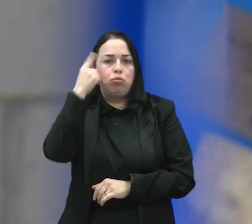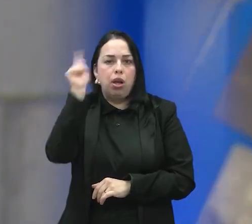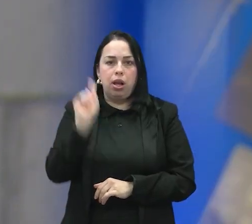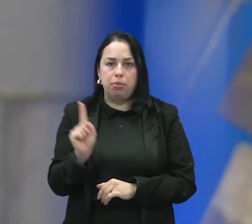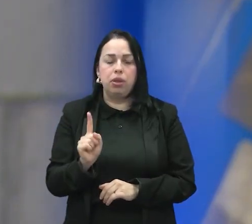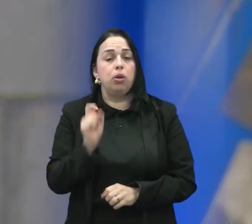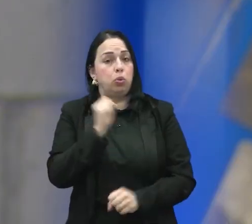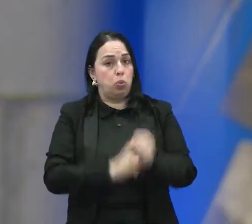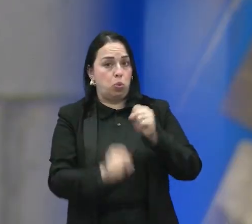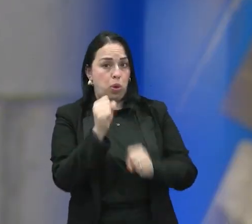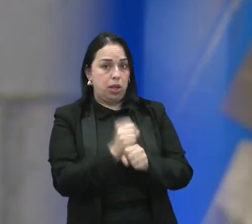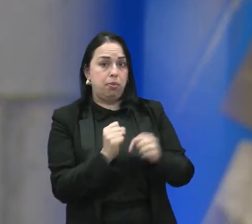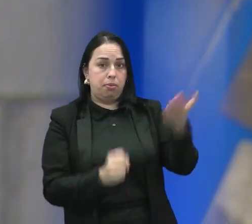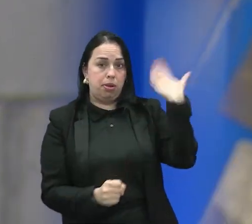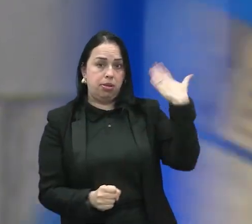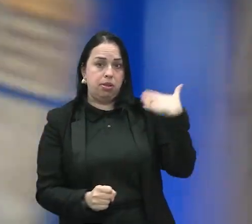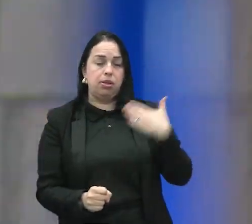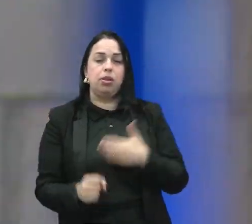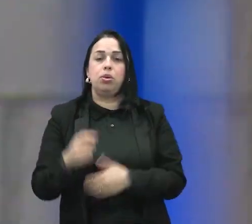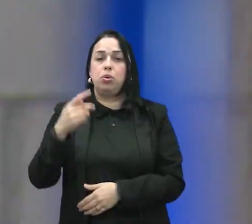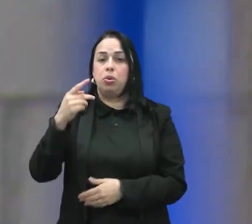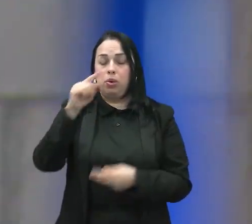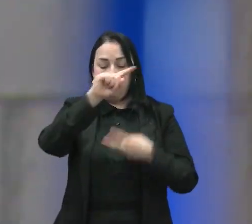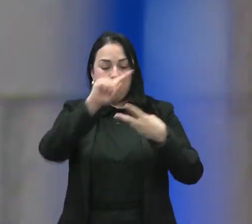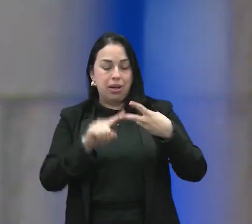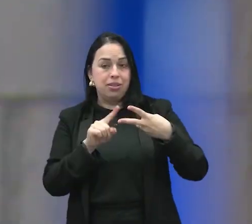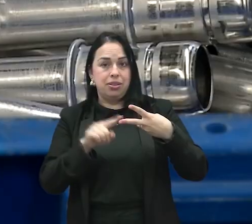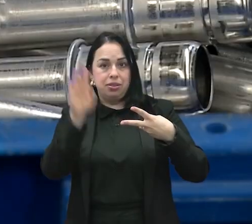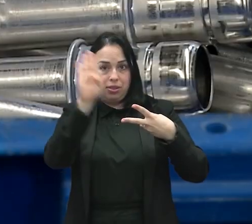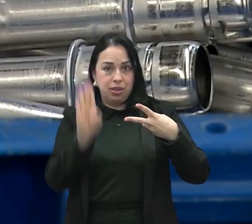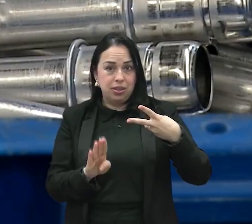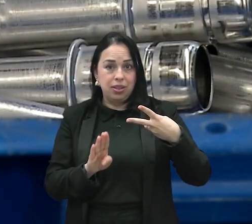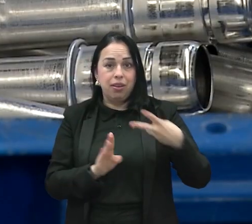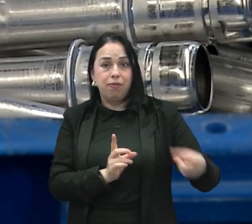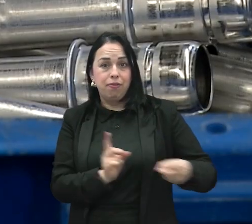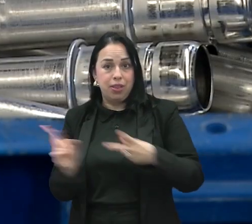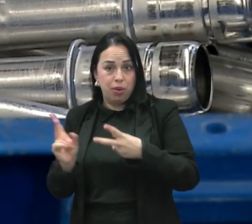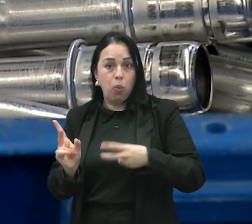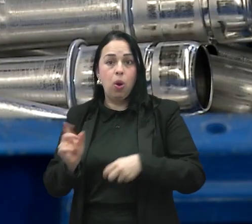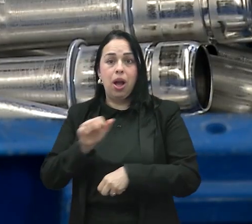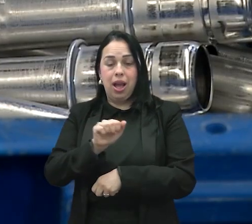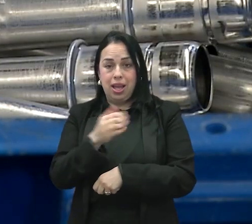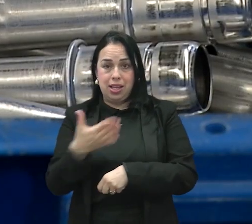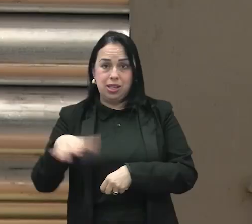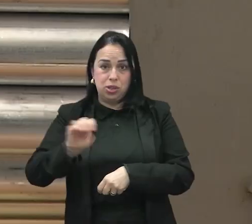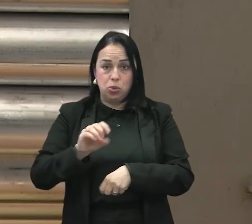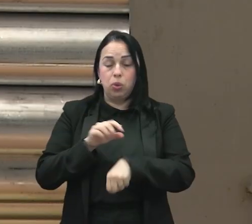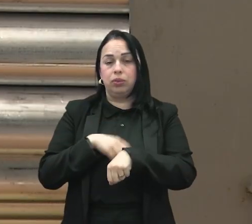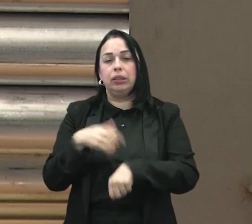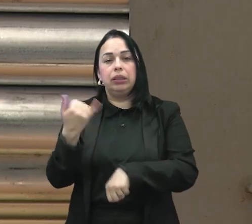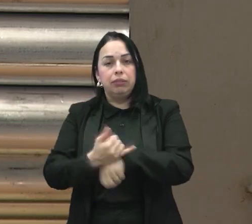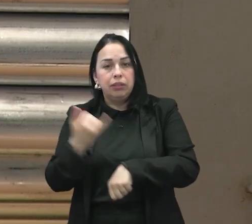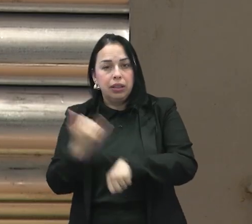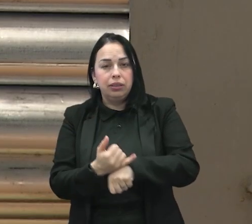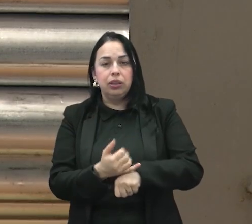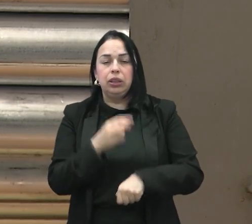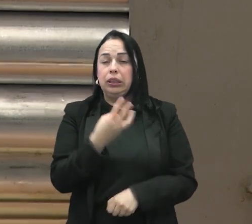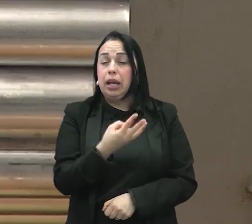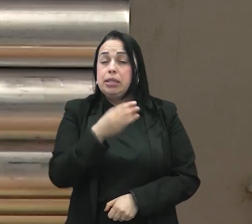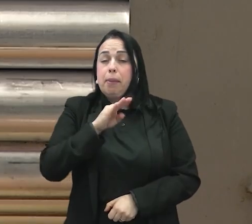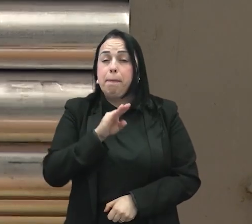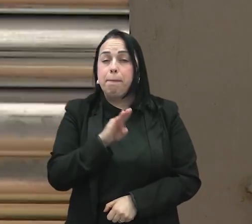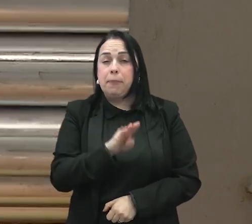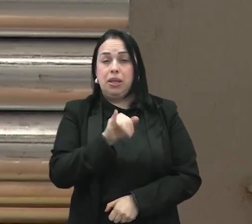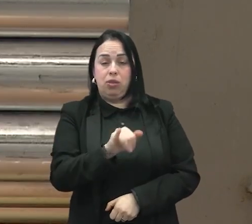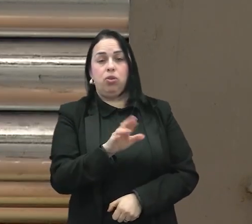No ano de 2024, o Brasil foi o segundo maior exportador de aço para os Estados Unidos, com valores que ultrapassaram os